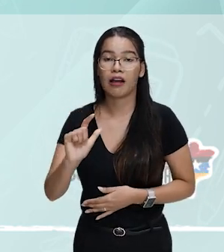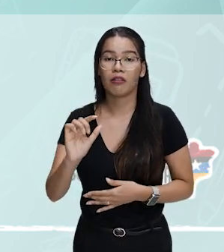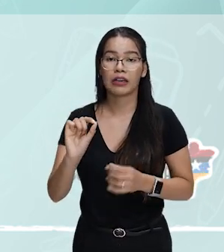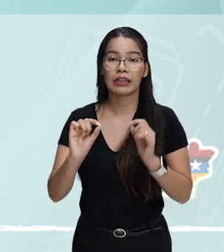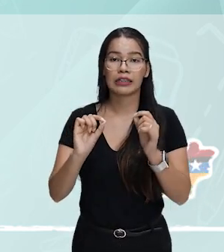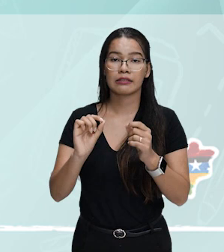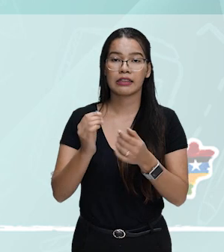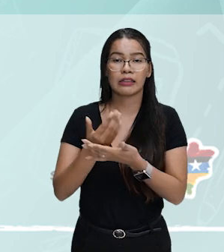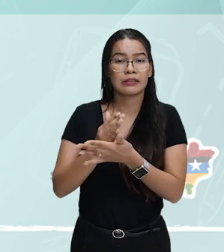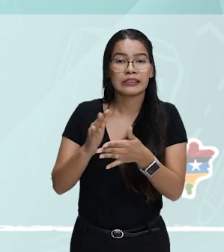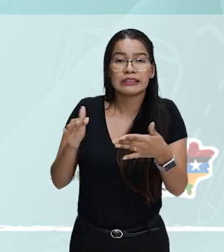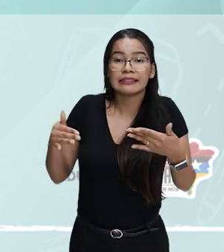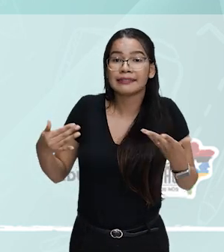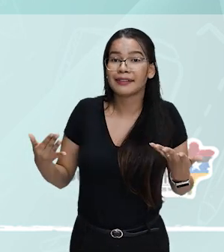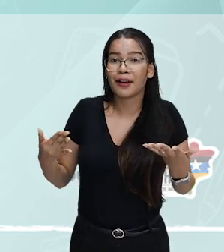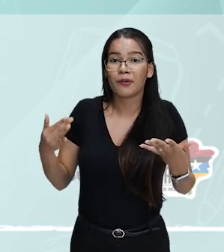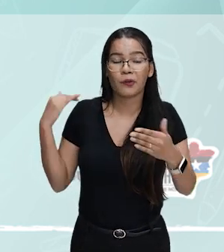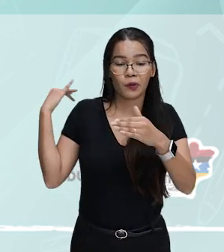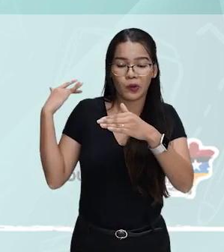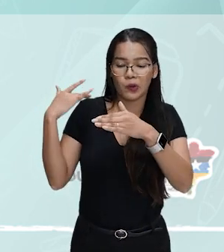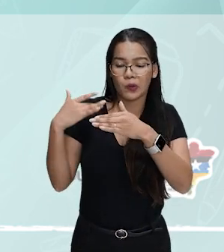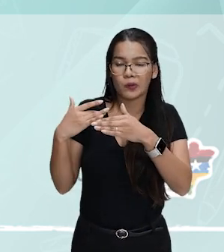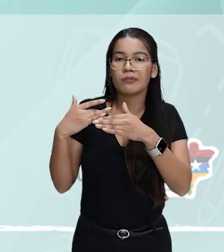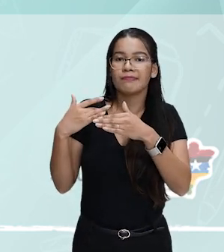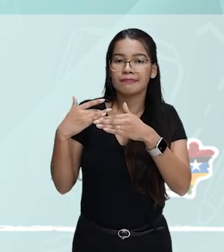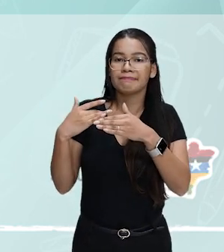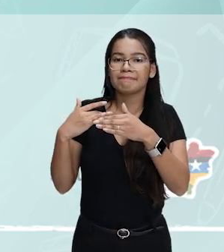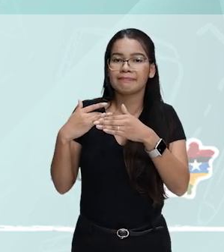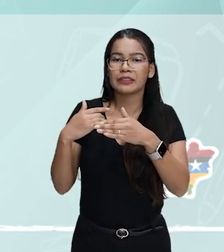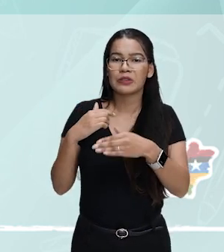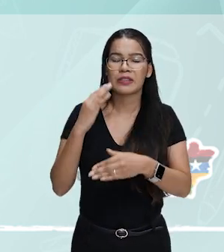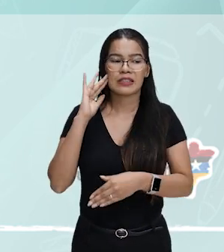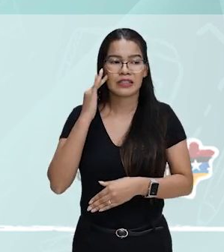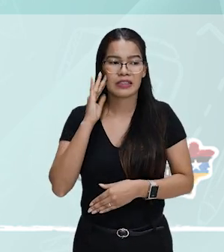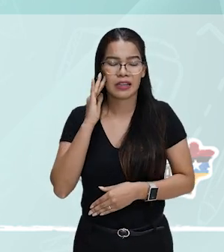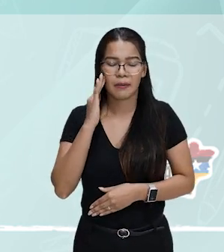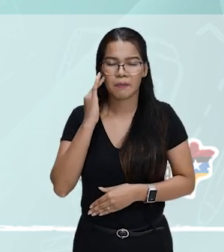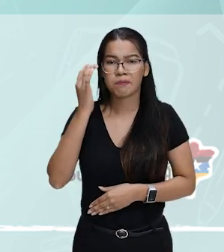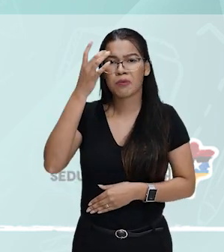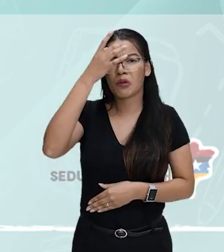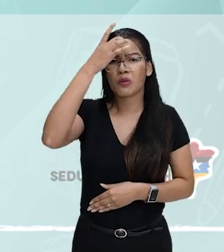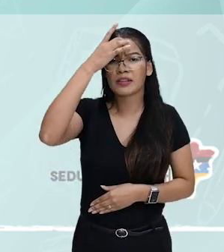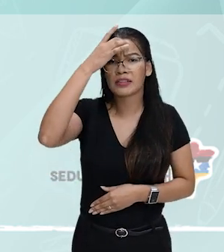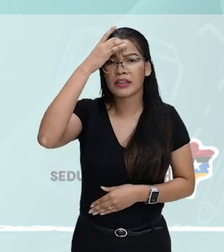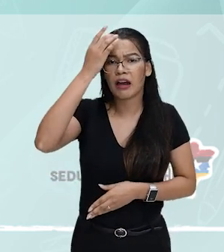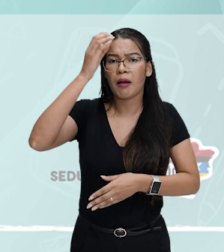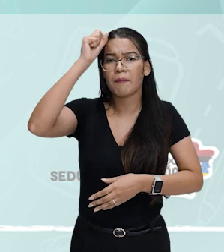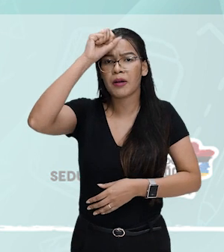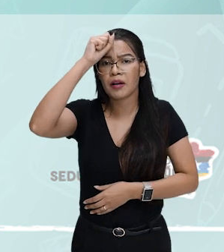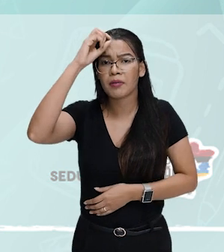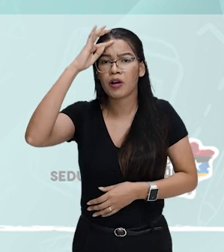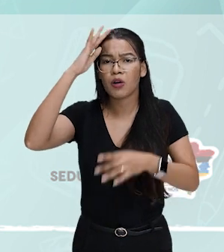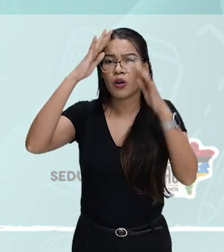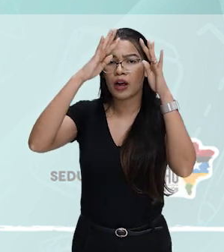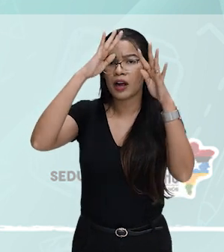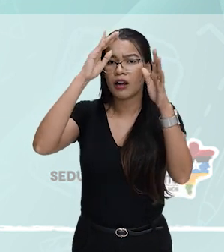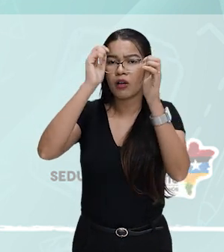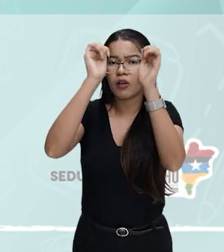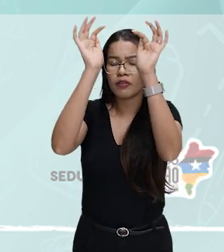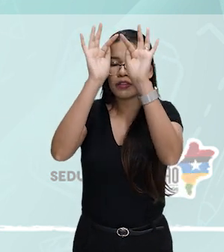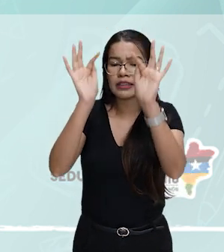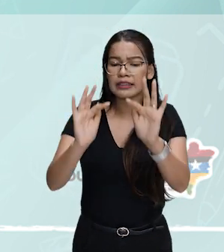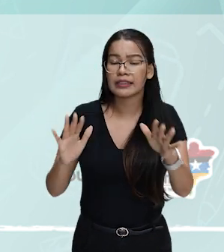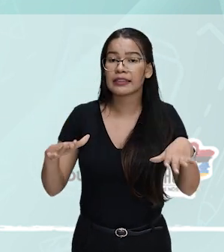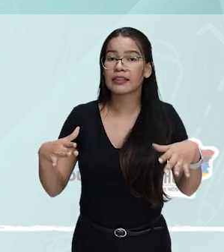por gente, aprendemos a sonhar com a felicidade no superlativo. Em relação